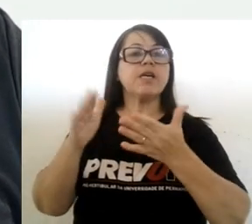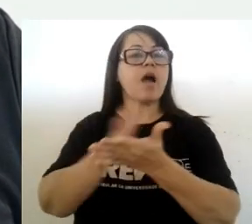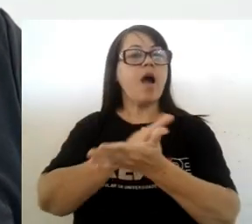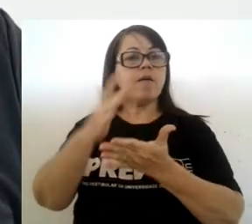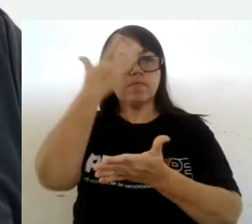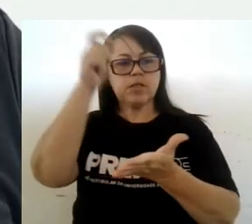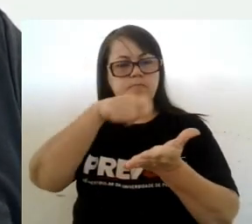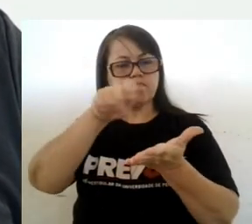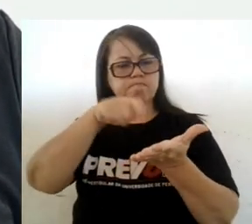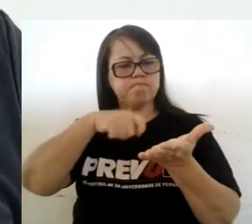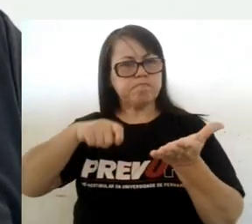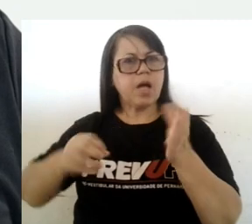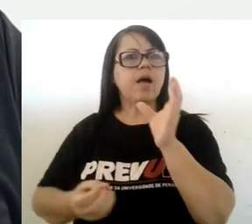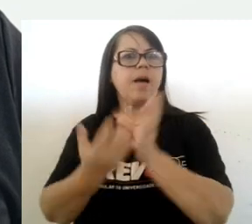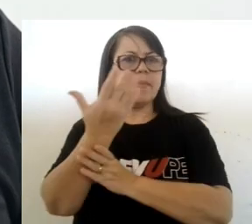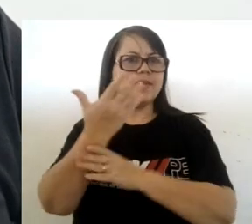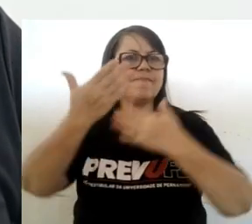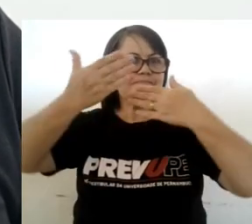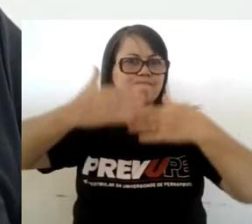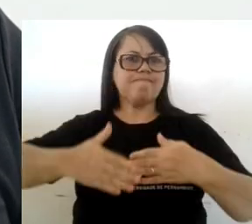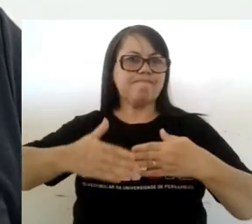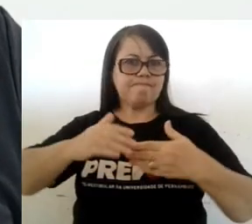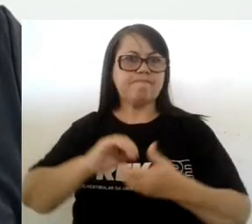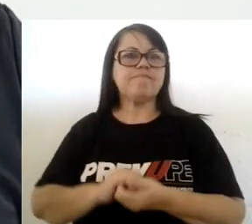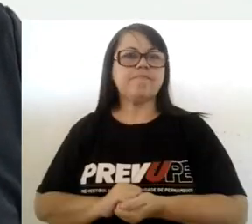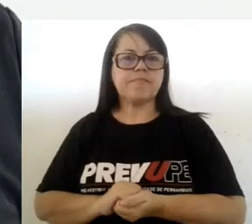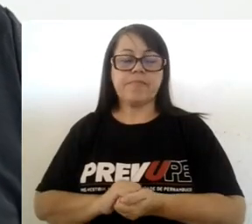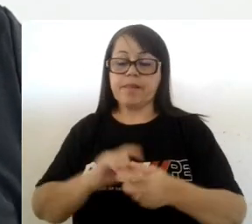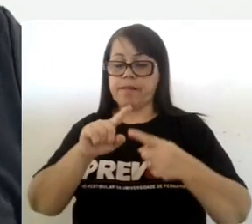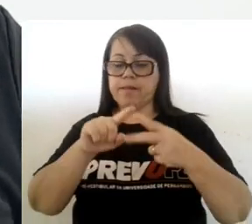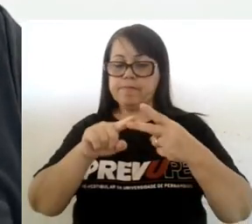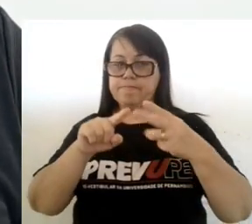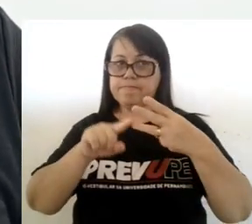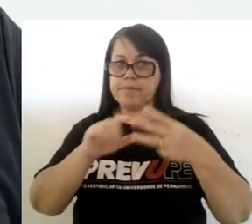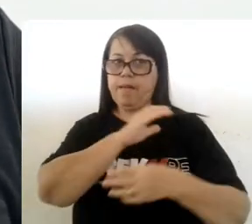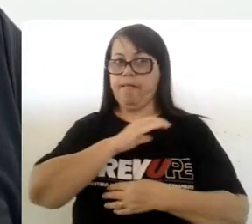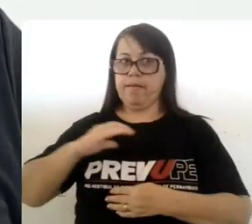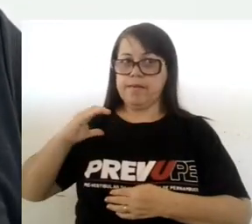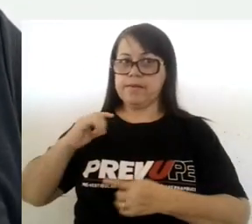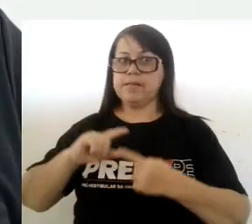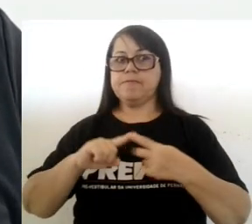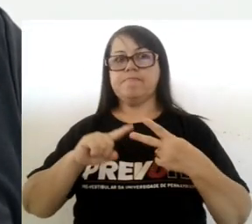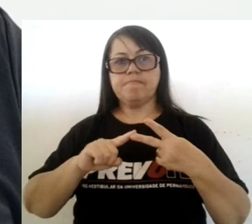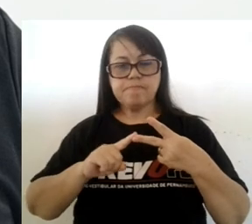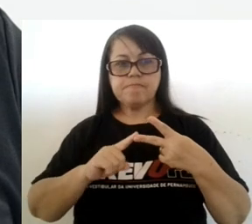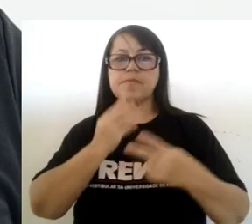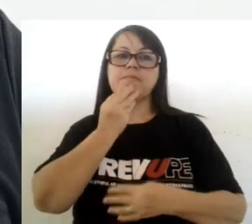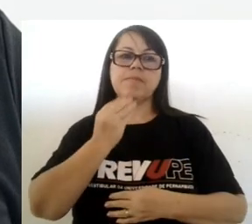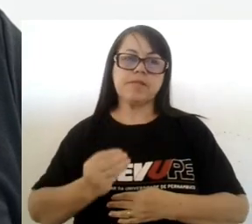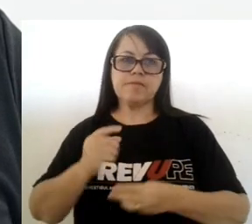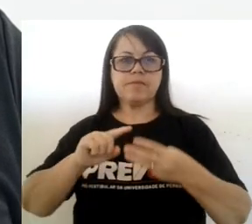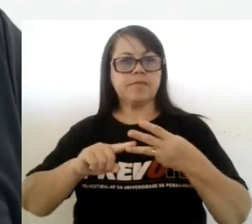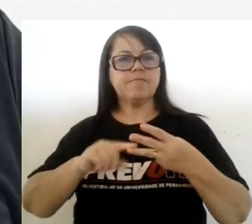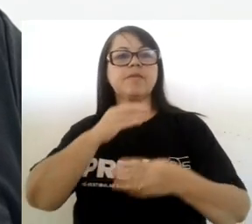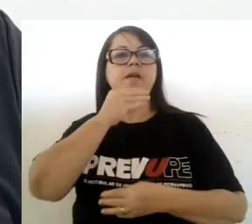alguns autores que frequentemente aparecem nas questões entre eles desta clar MA Assis e